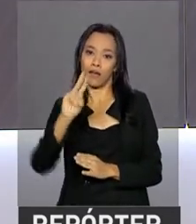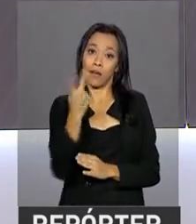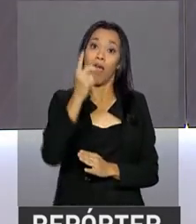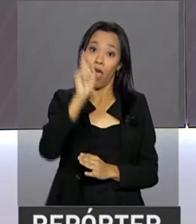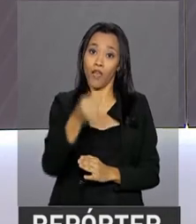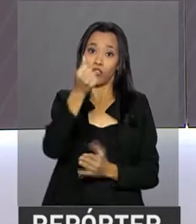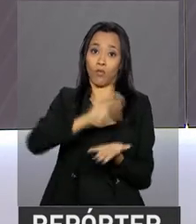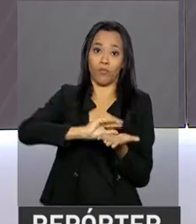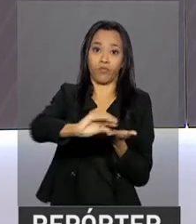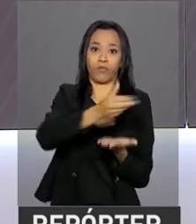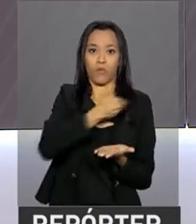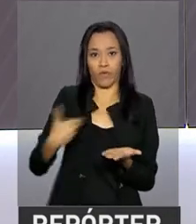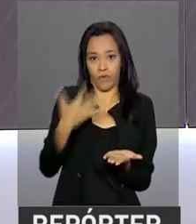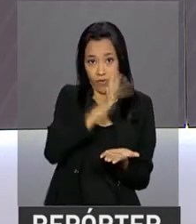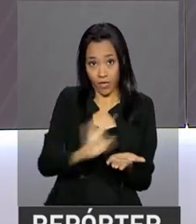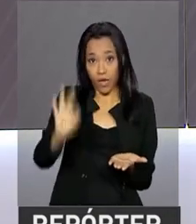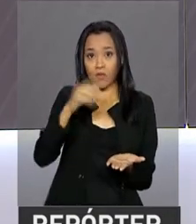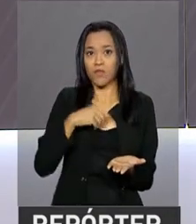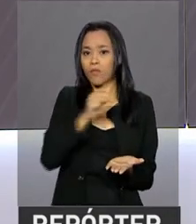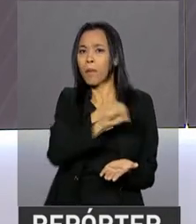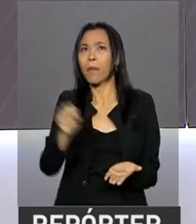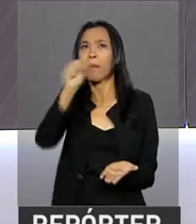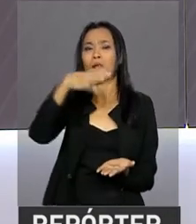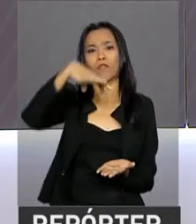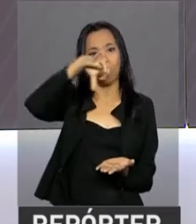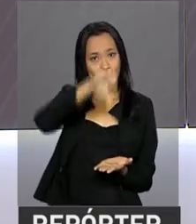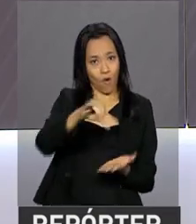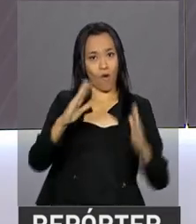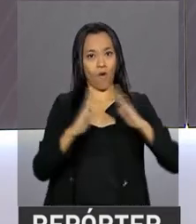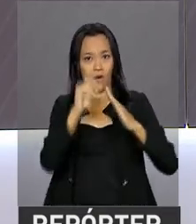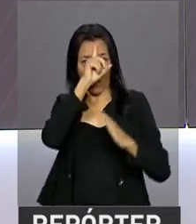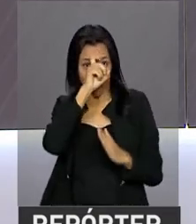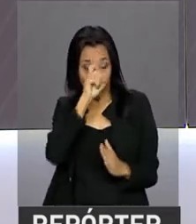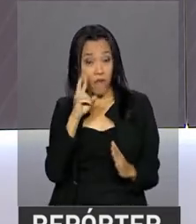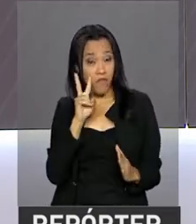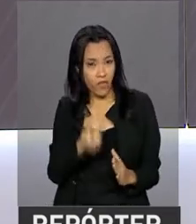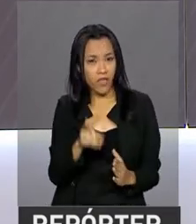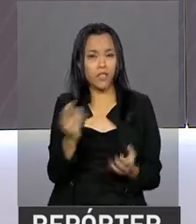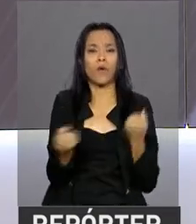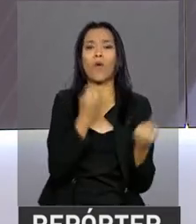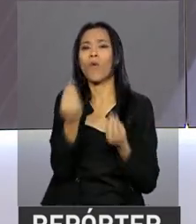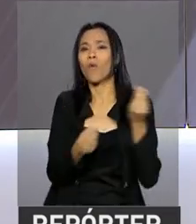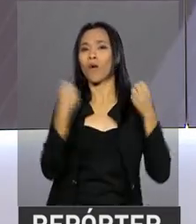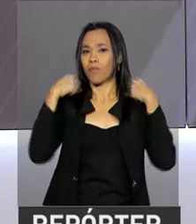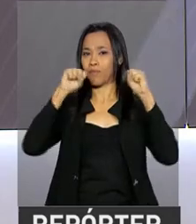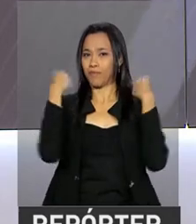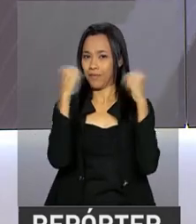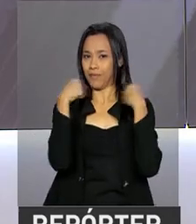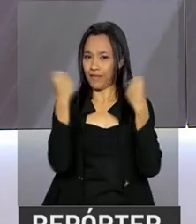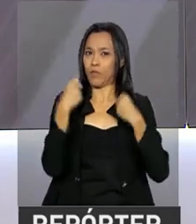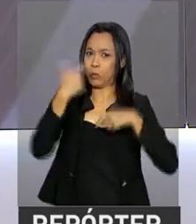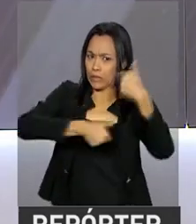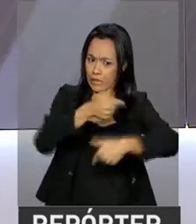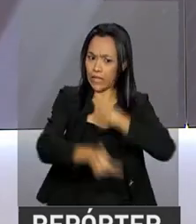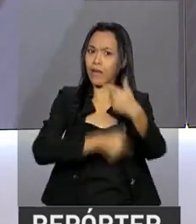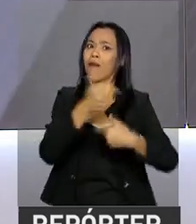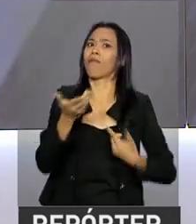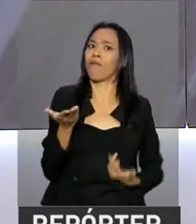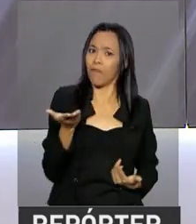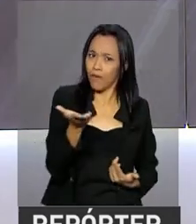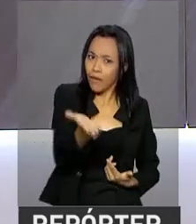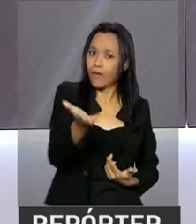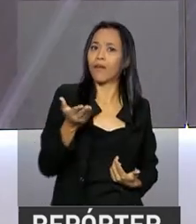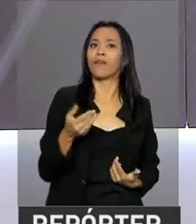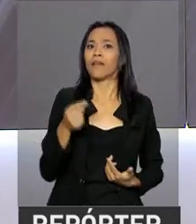nove hospitais com atendimento de excelência em reabilitação confira agora na reportagem de thaísa dias o trabalho da rede de hospitais